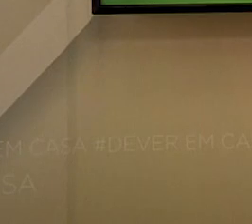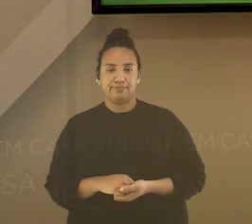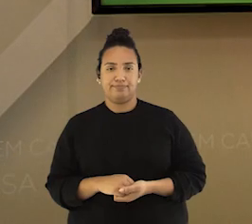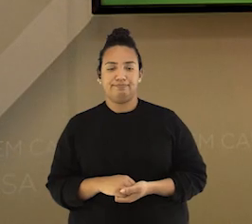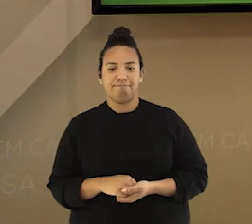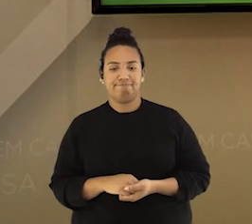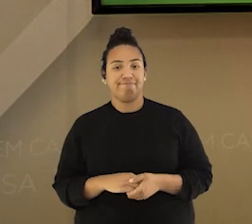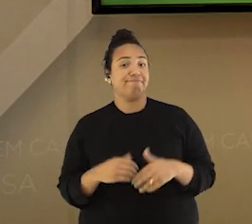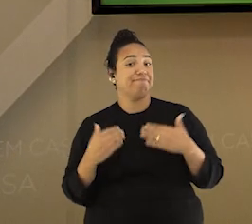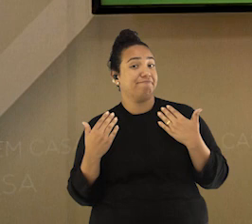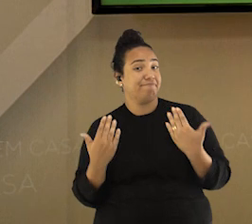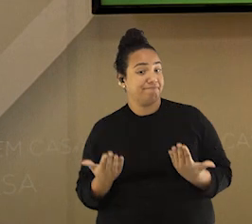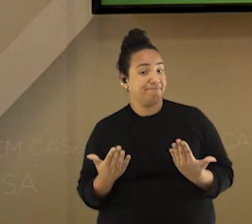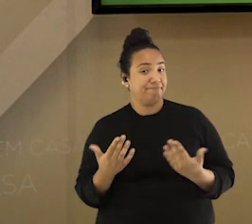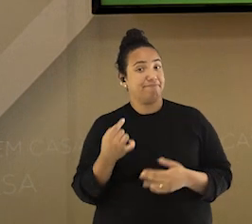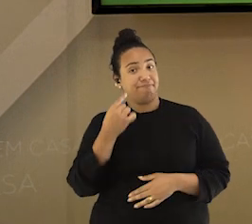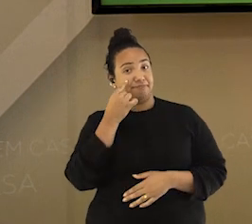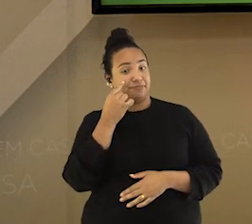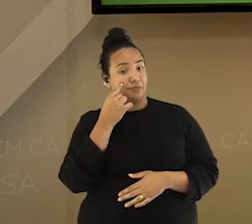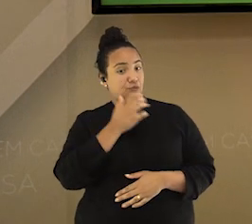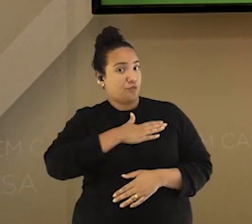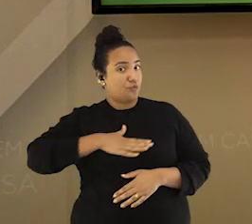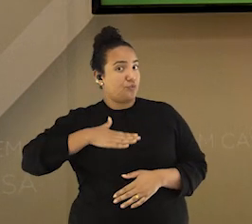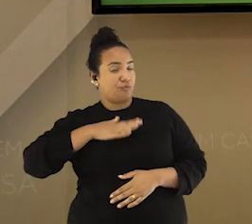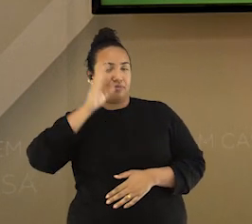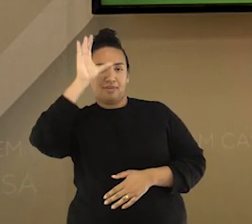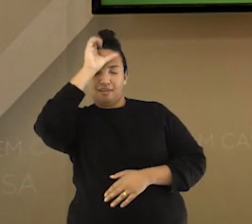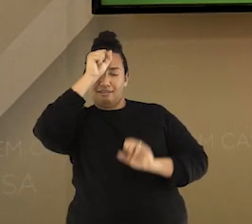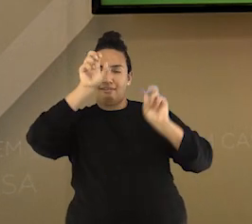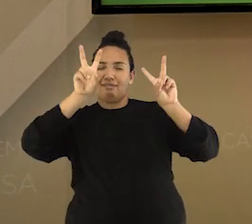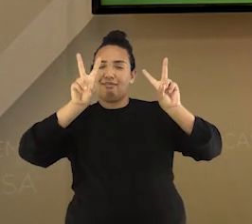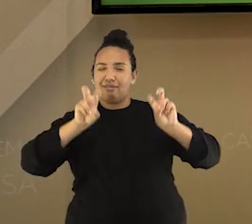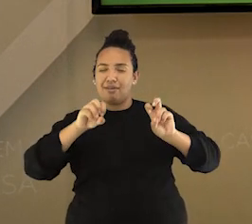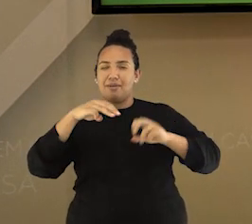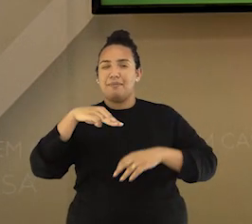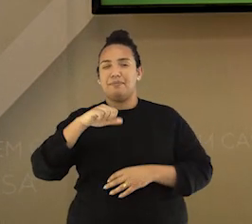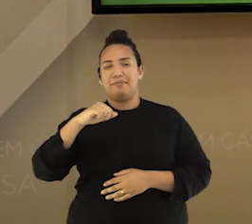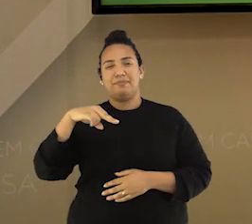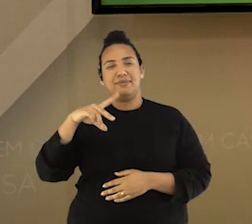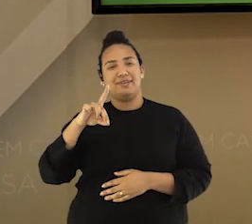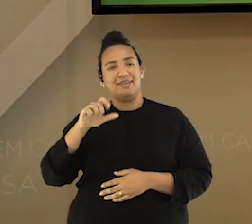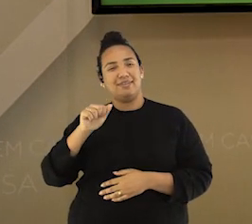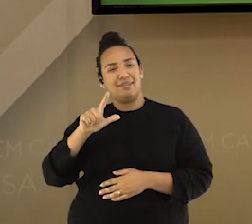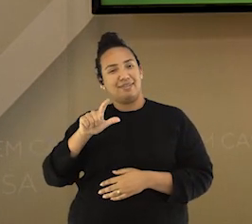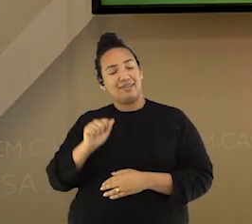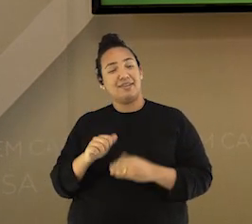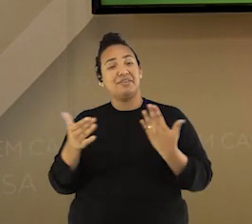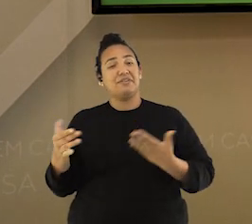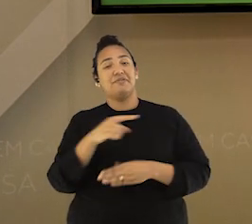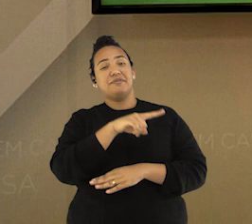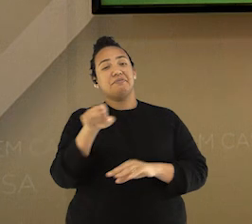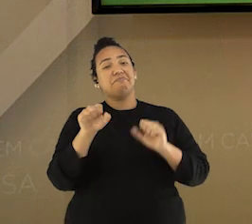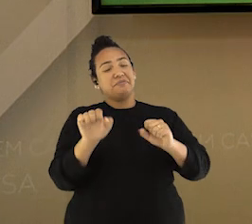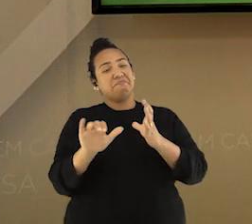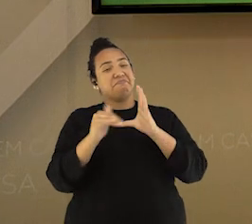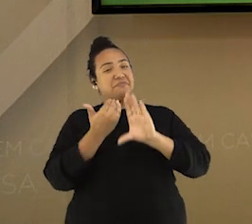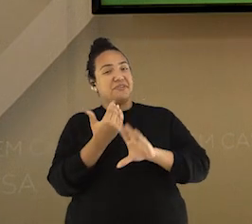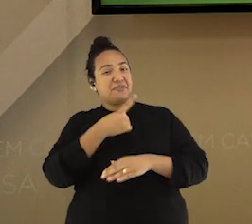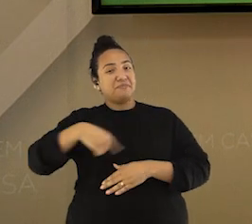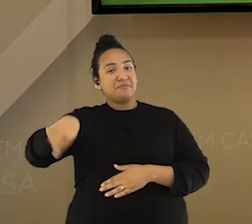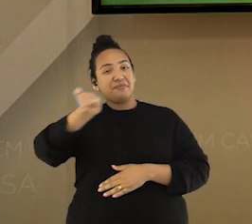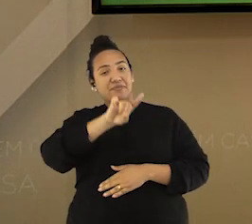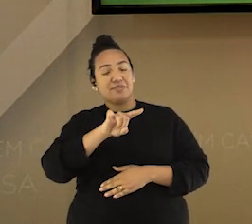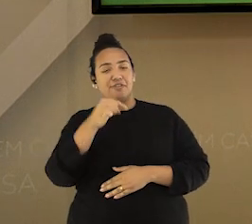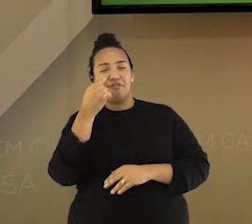E aí, gostaram de aprender sobre as mandalas? E que tal vocês enviarem para nós esses registros